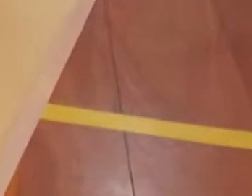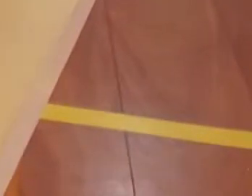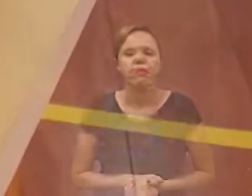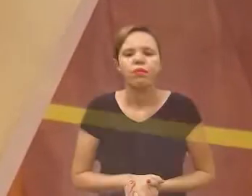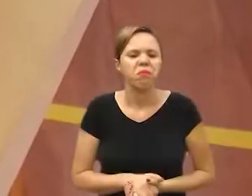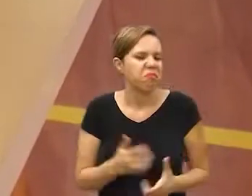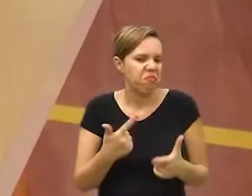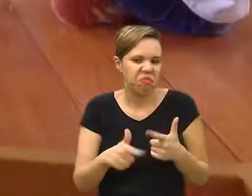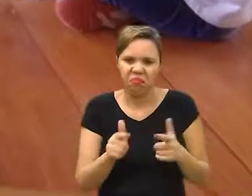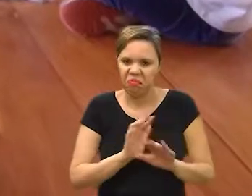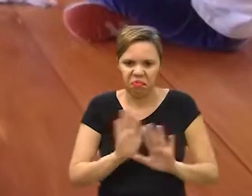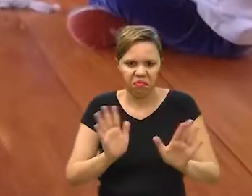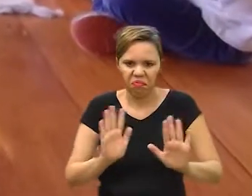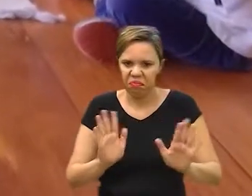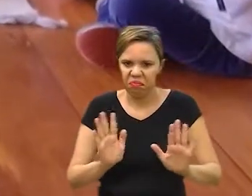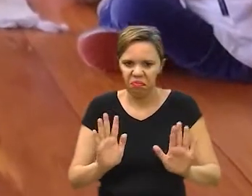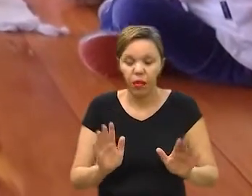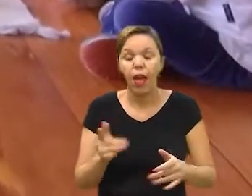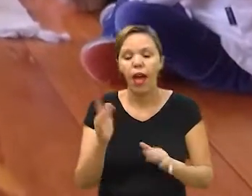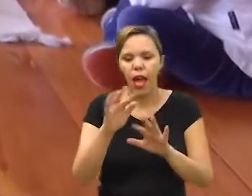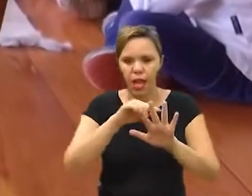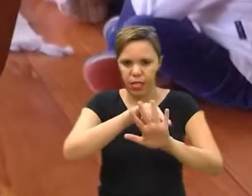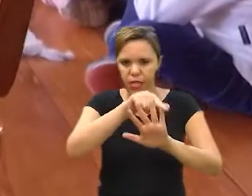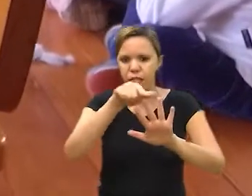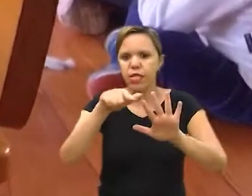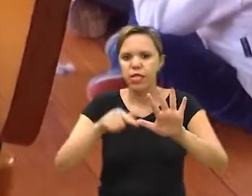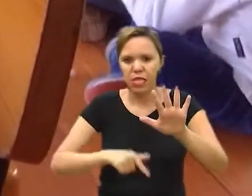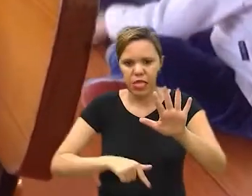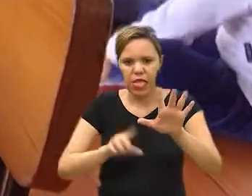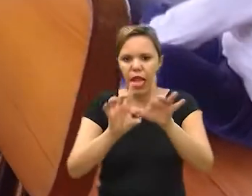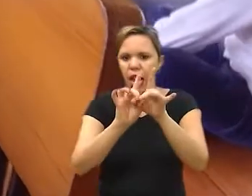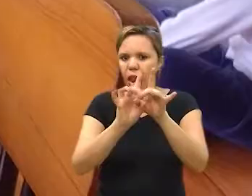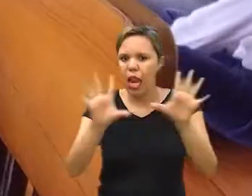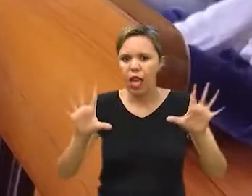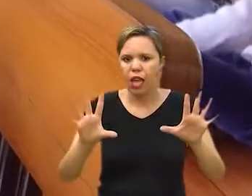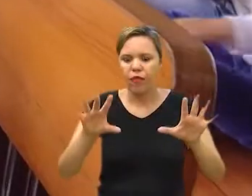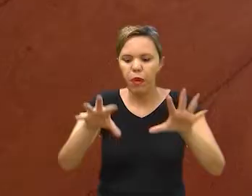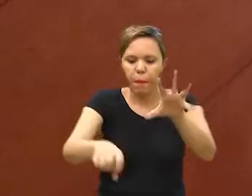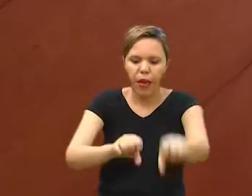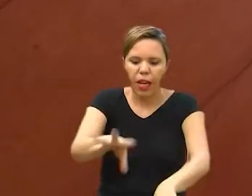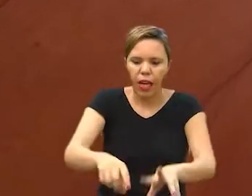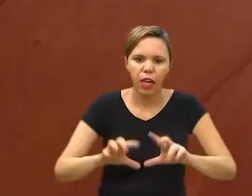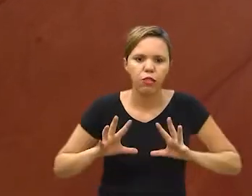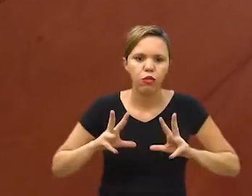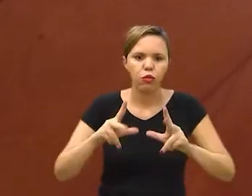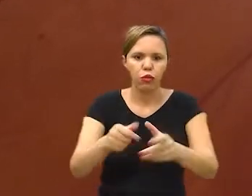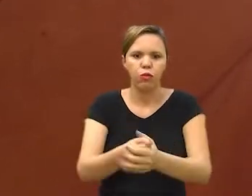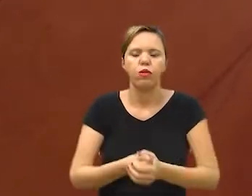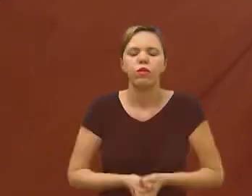Não tem problema. As mãozinhas ficam livres para tocar em tudo.